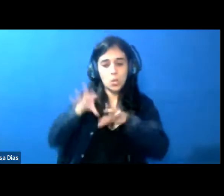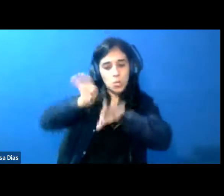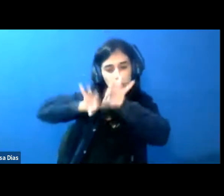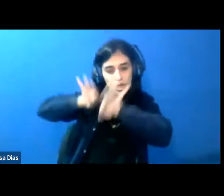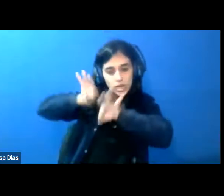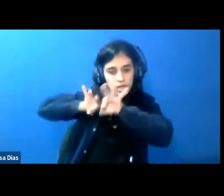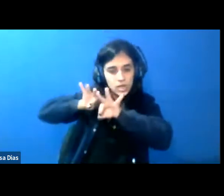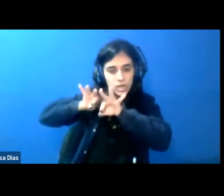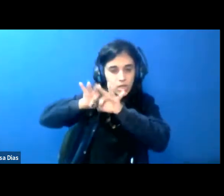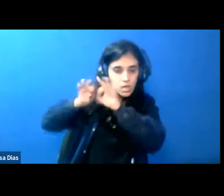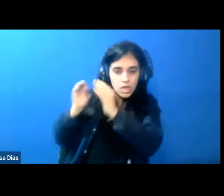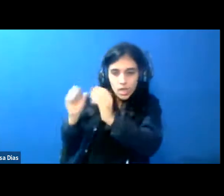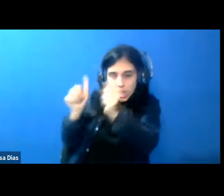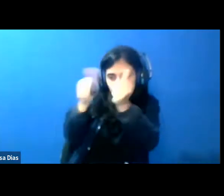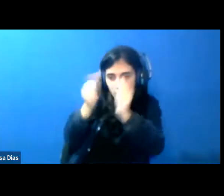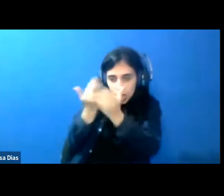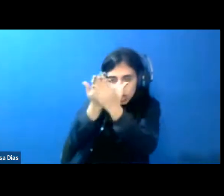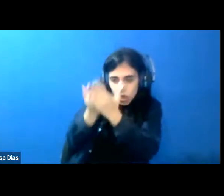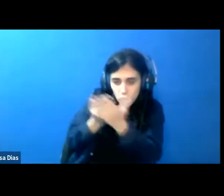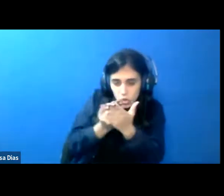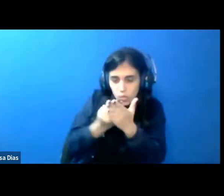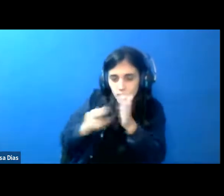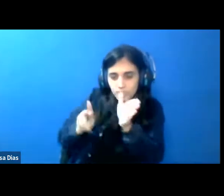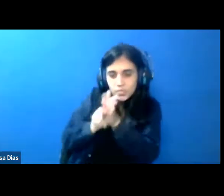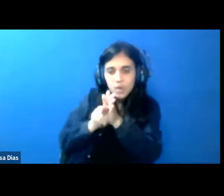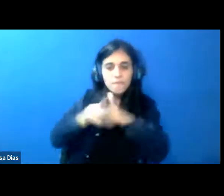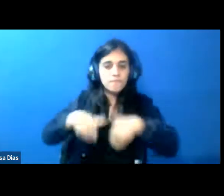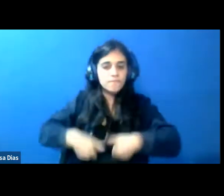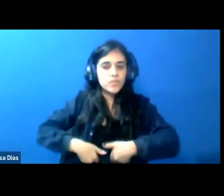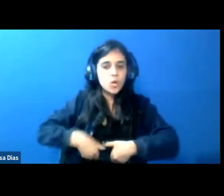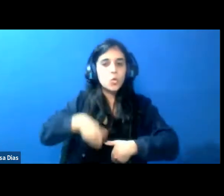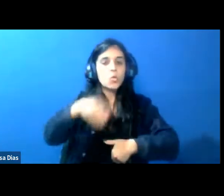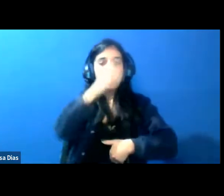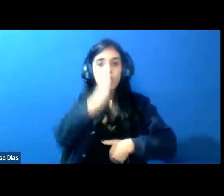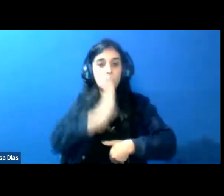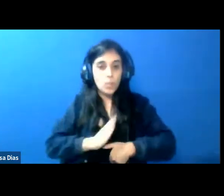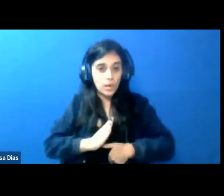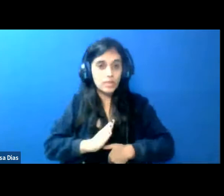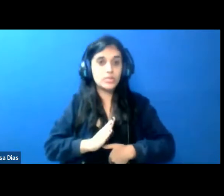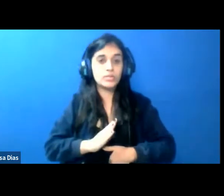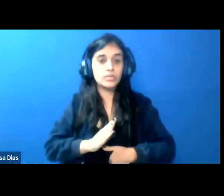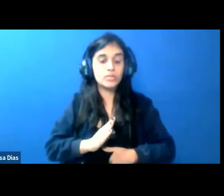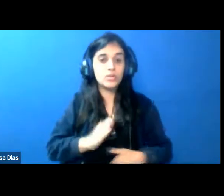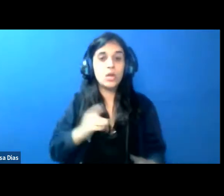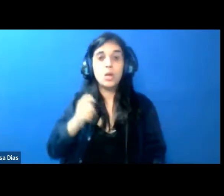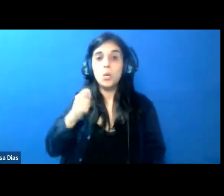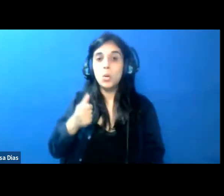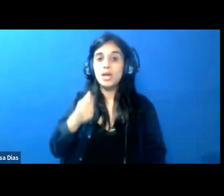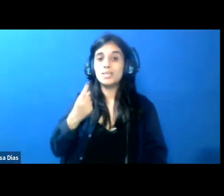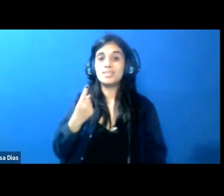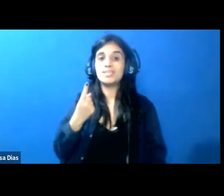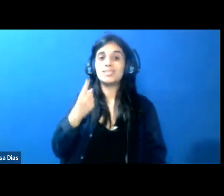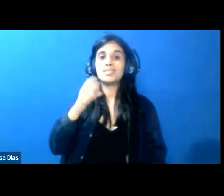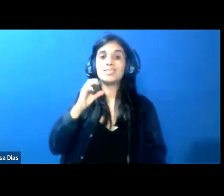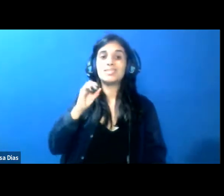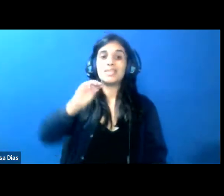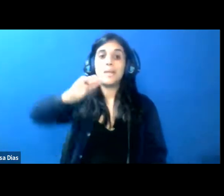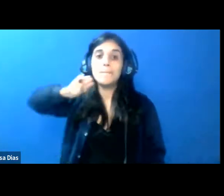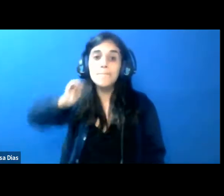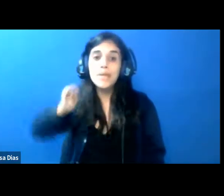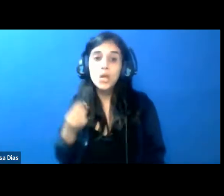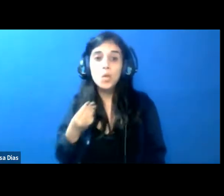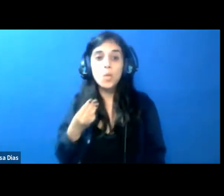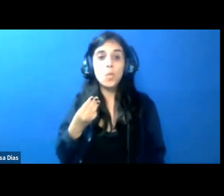Brasil, mais de 50% da população brasileira, o que chega a 100 milhões de pessoas, vive em